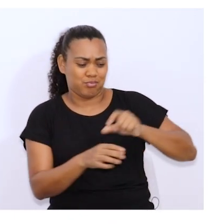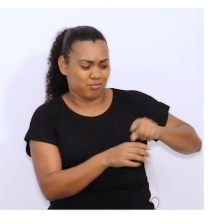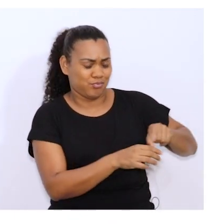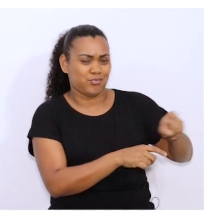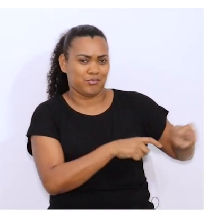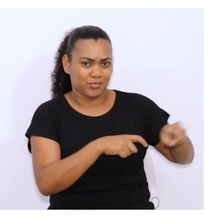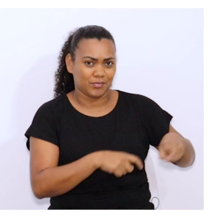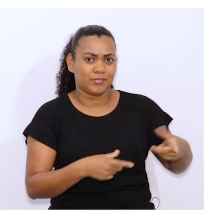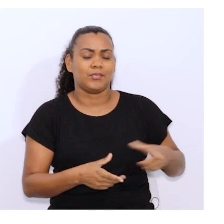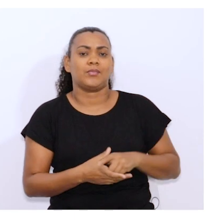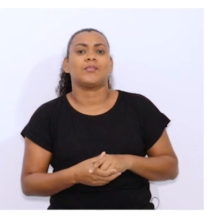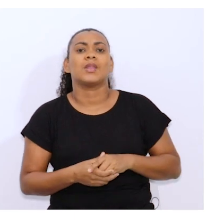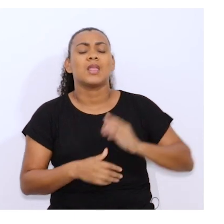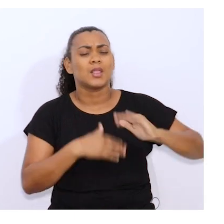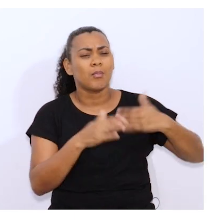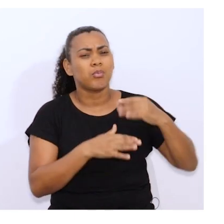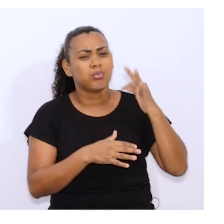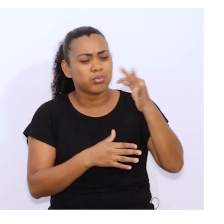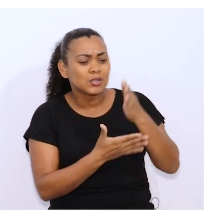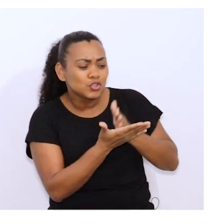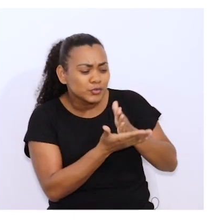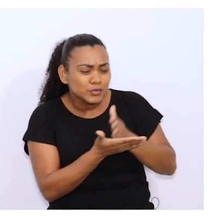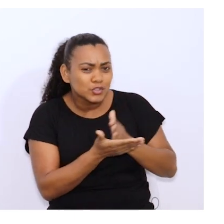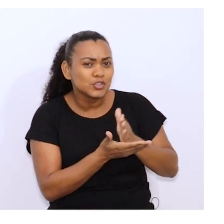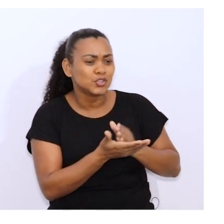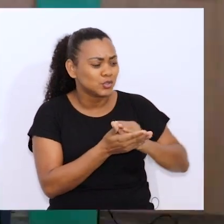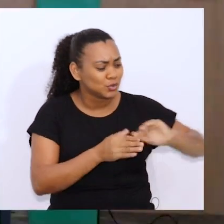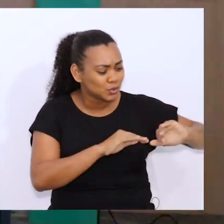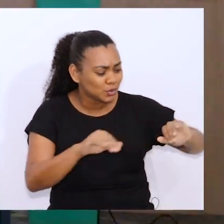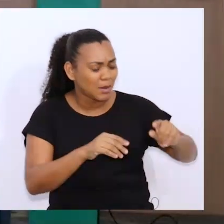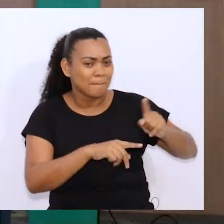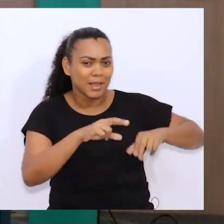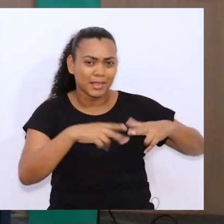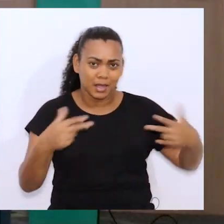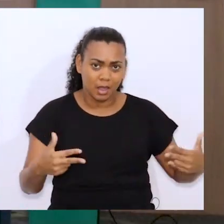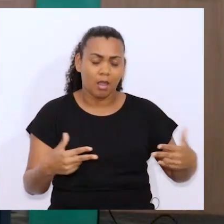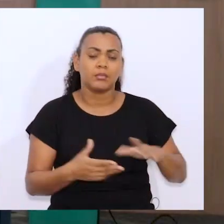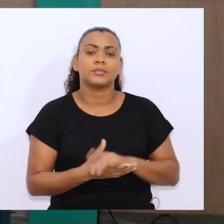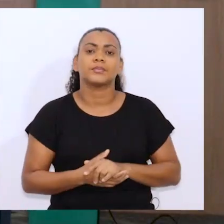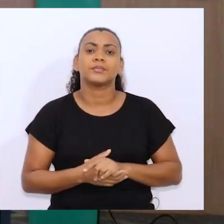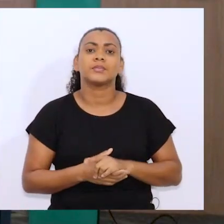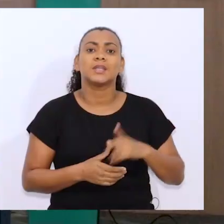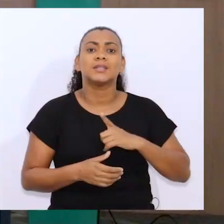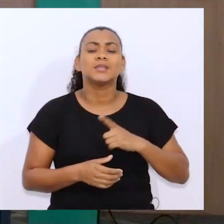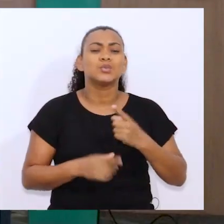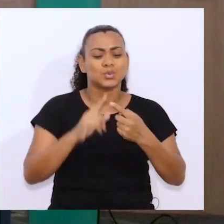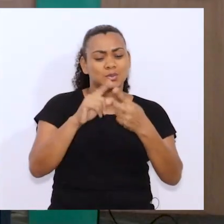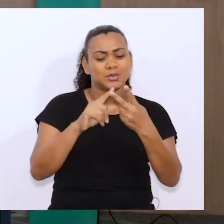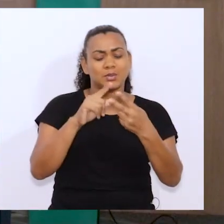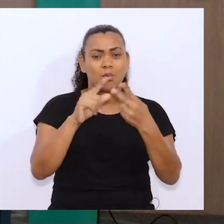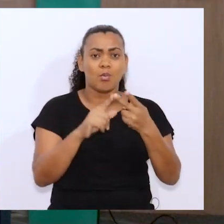Esse vai cultivar a terra e depois dividir uma parte da produção, ou seja, a existência de